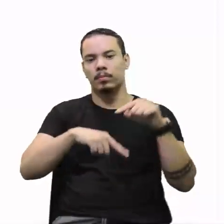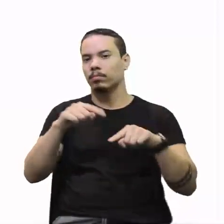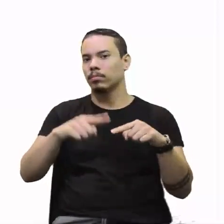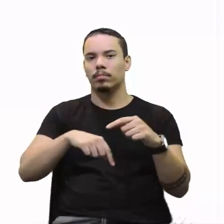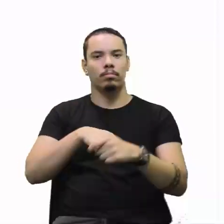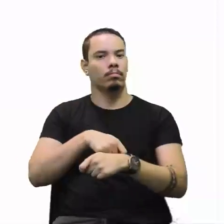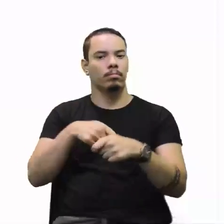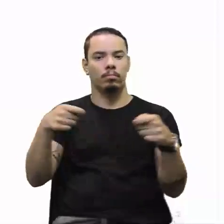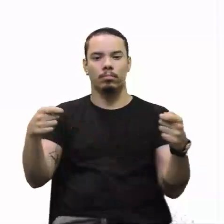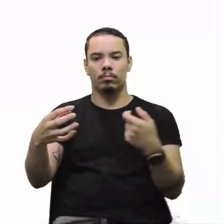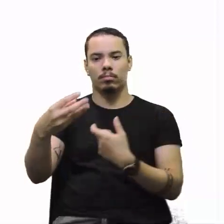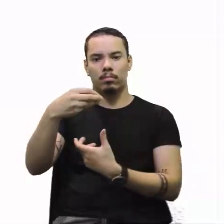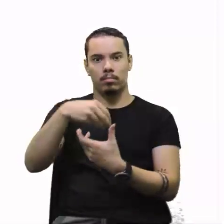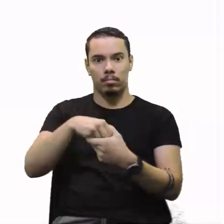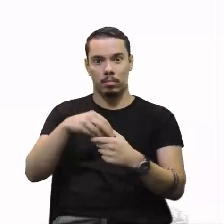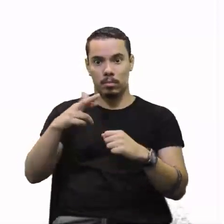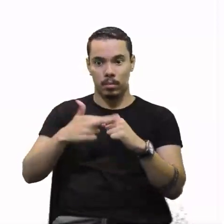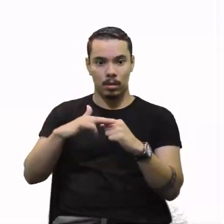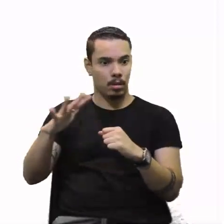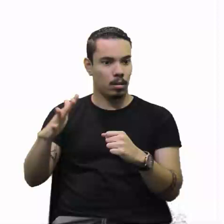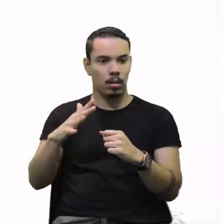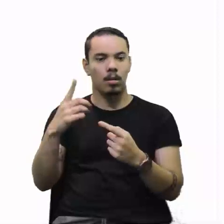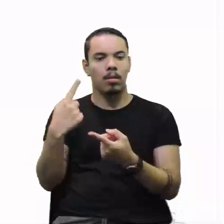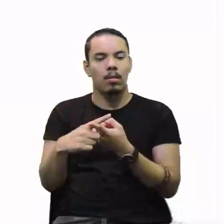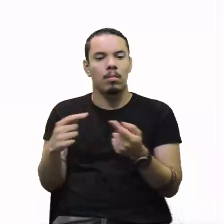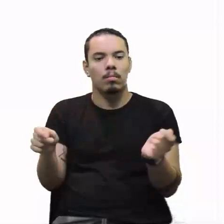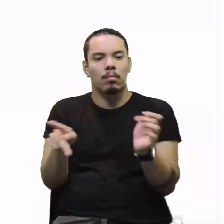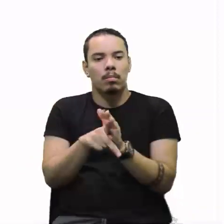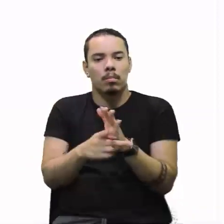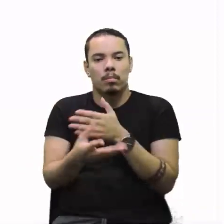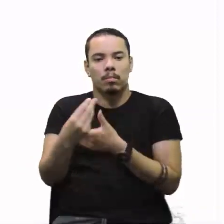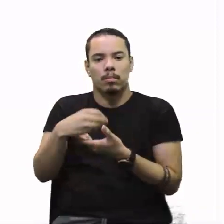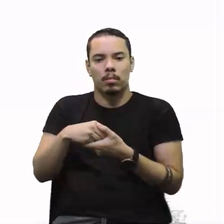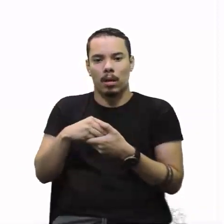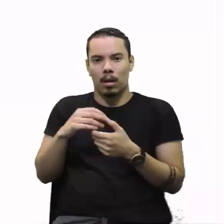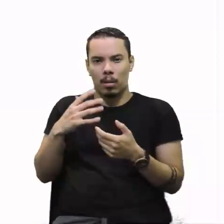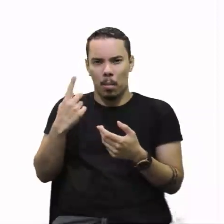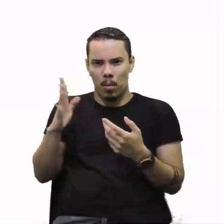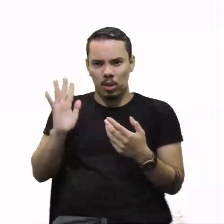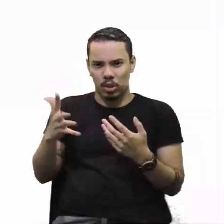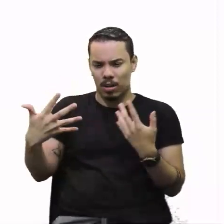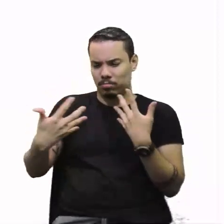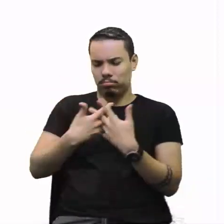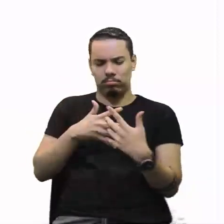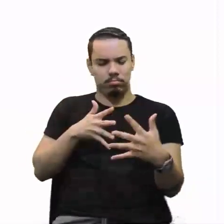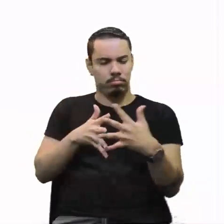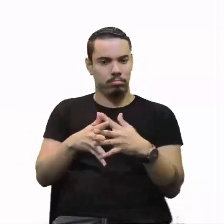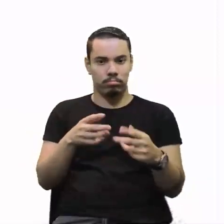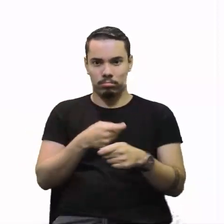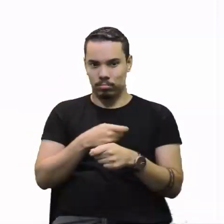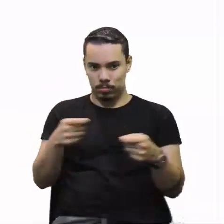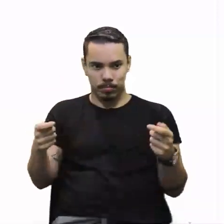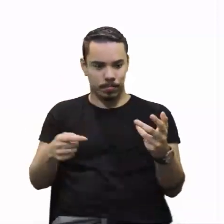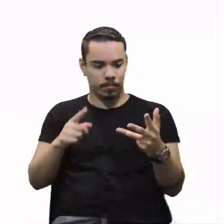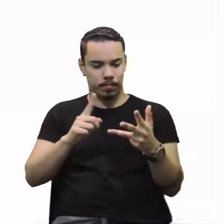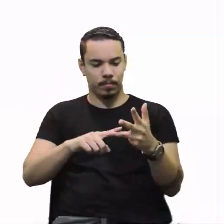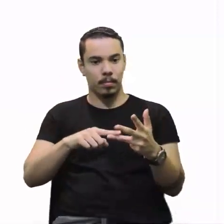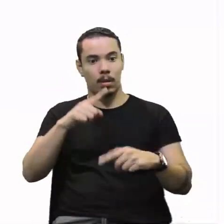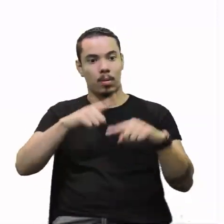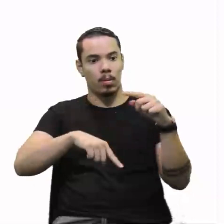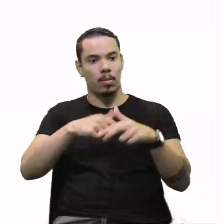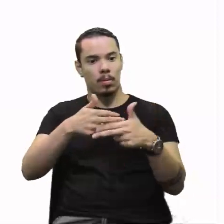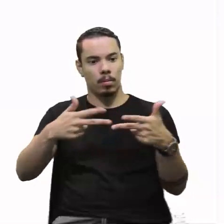incapaz de acumular radiação, não se tornando radioativo por ter sido irradiado. D. O material irradiado